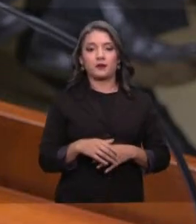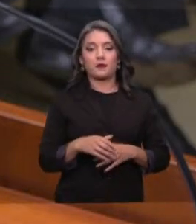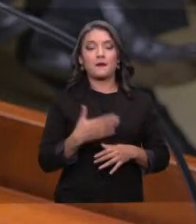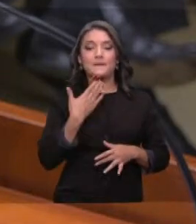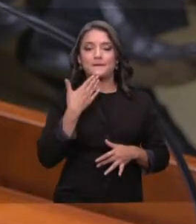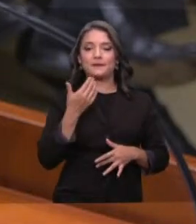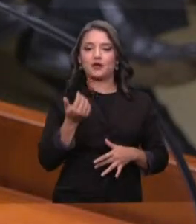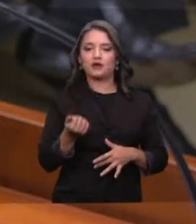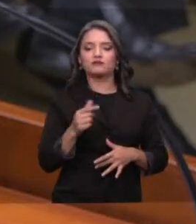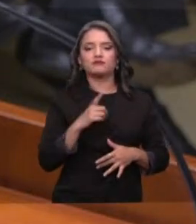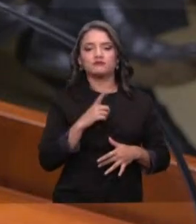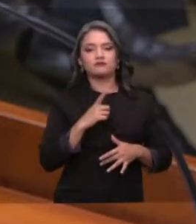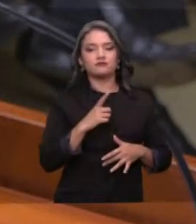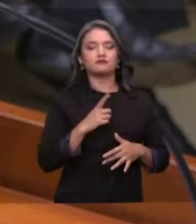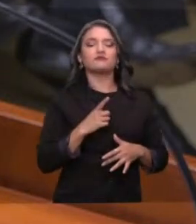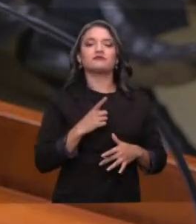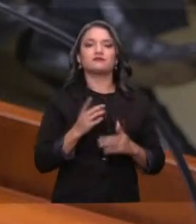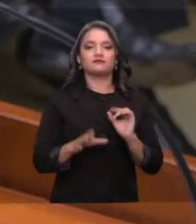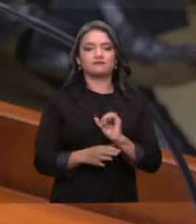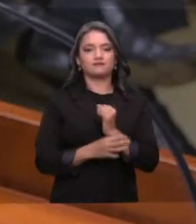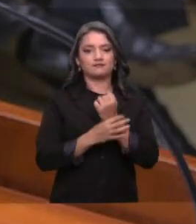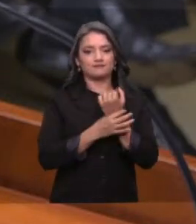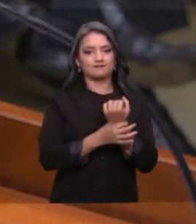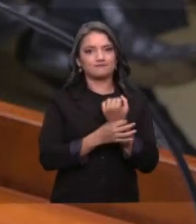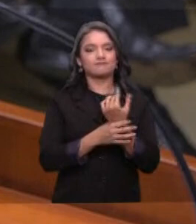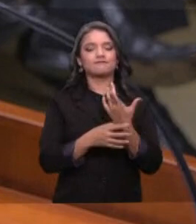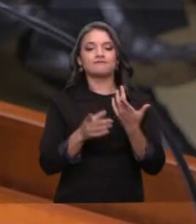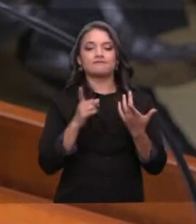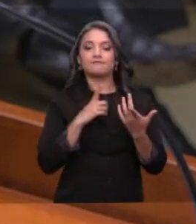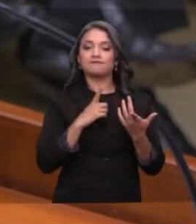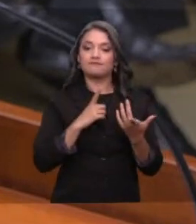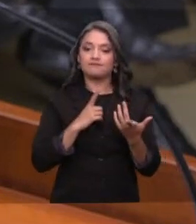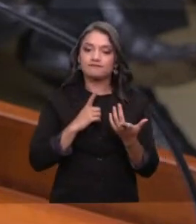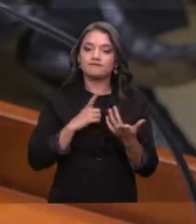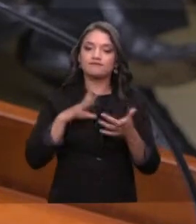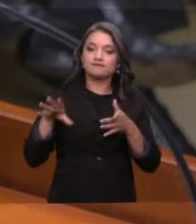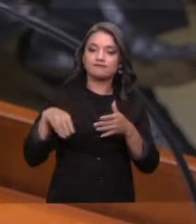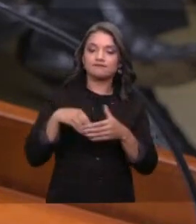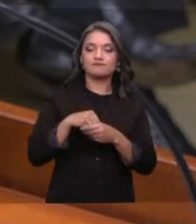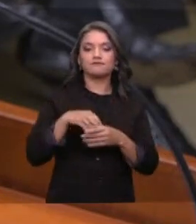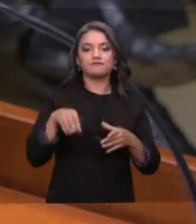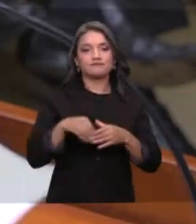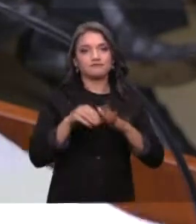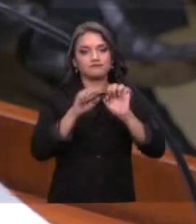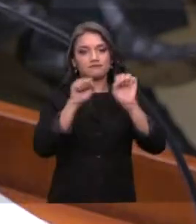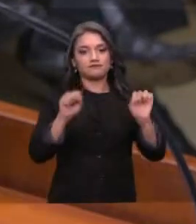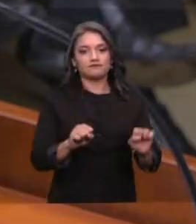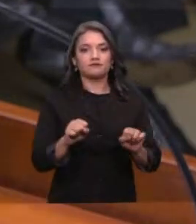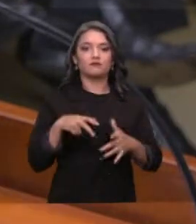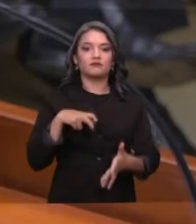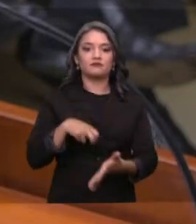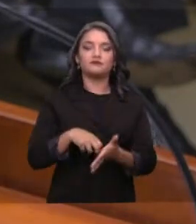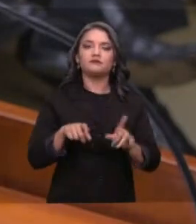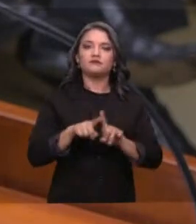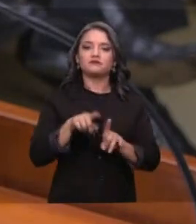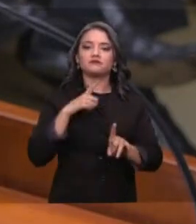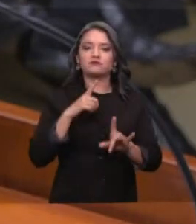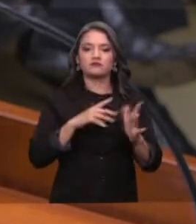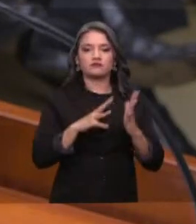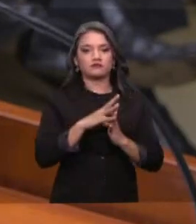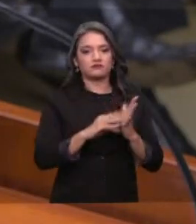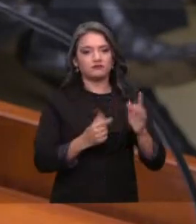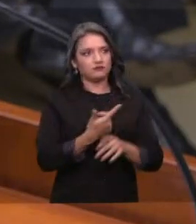garantias institucionais que vêm sendo incorporadas ao nosso sistema penal, inclusive com inspiração em modelos estrangeiros.